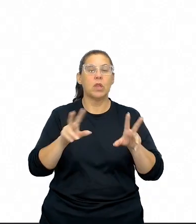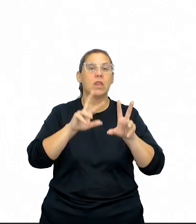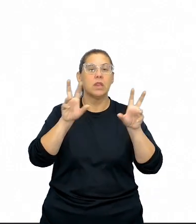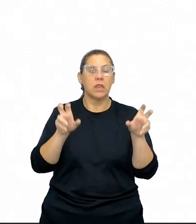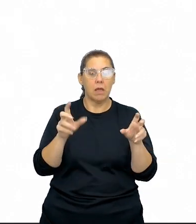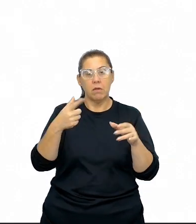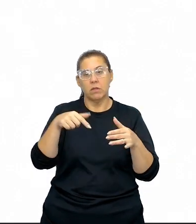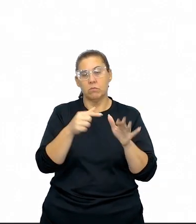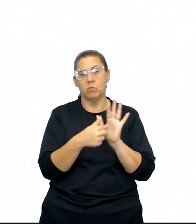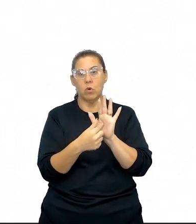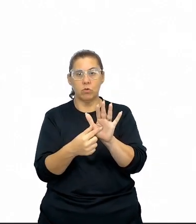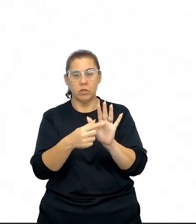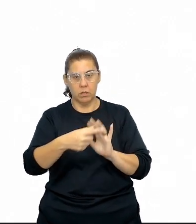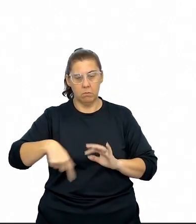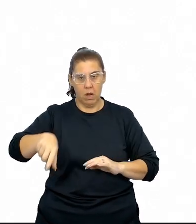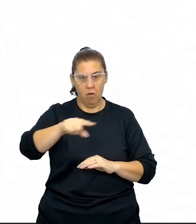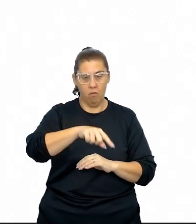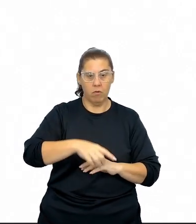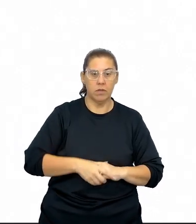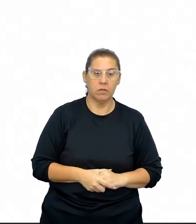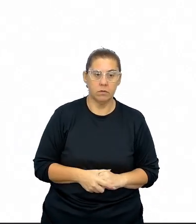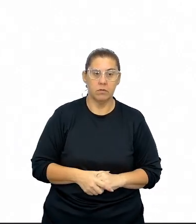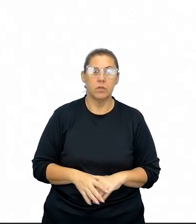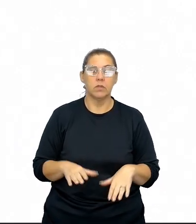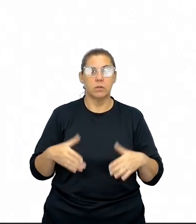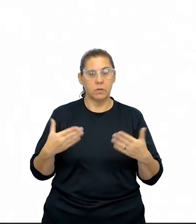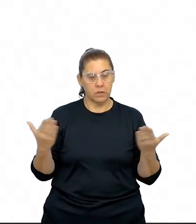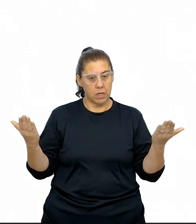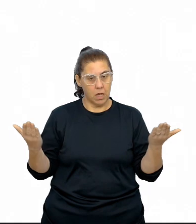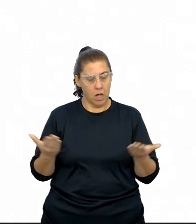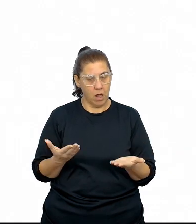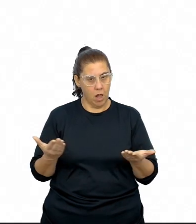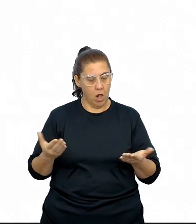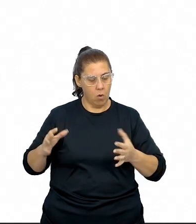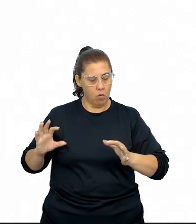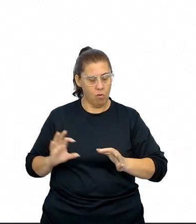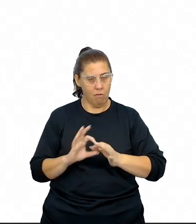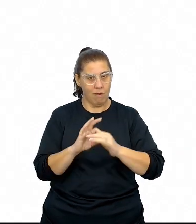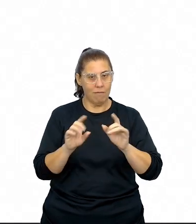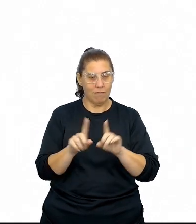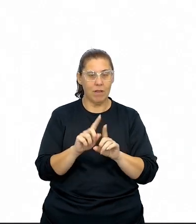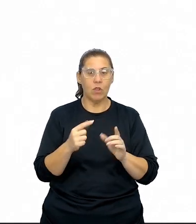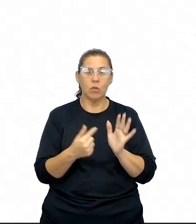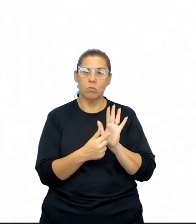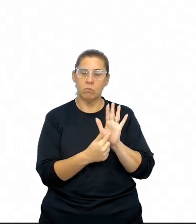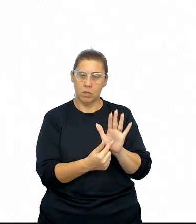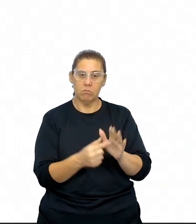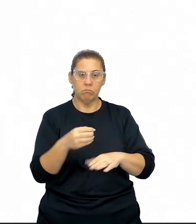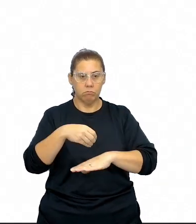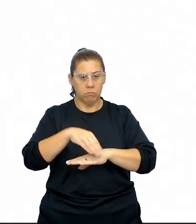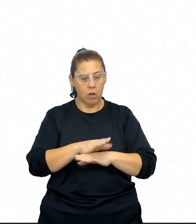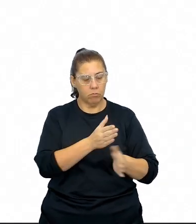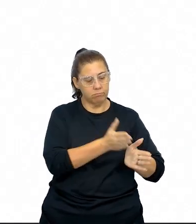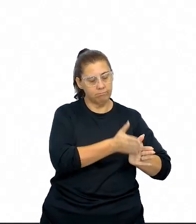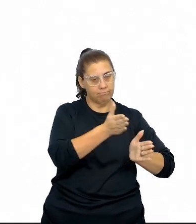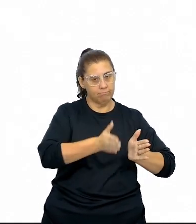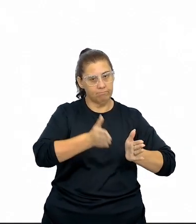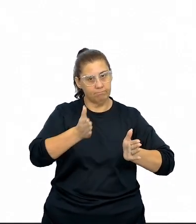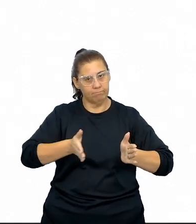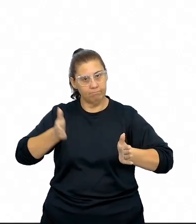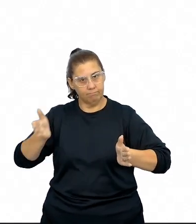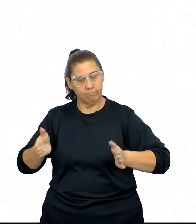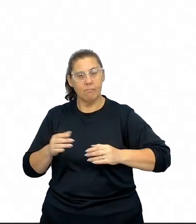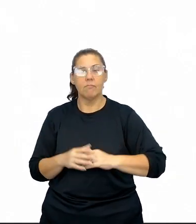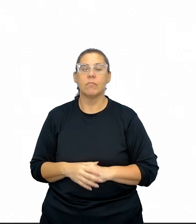nós trouxemos para vocês. E para ilustrar também, nós indicamos aqui o percurso formativo